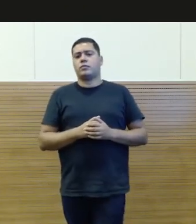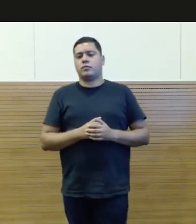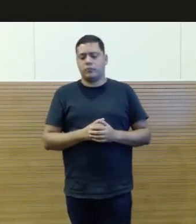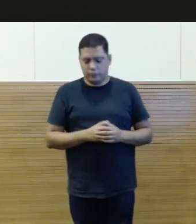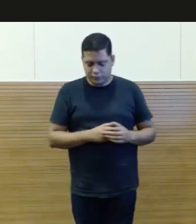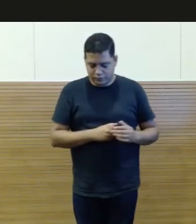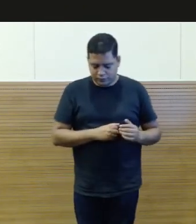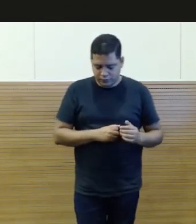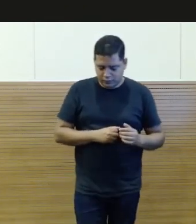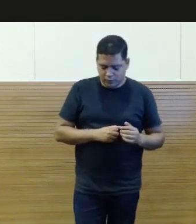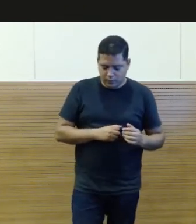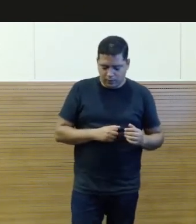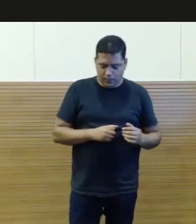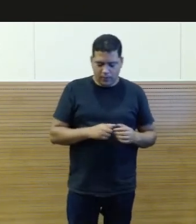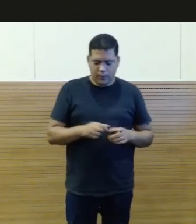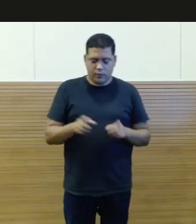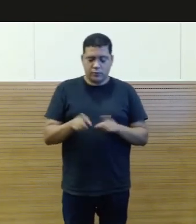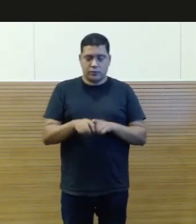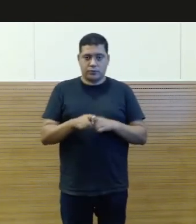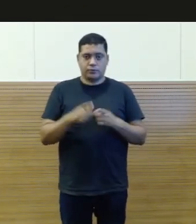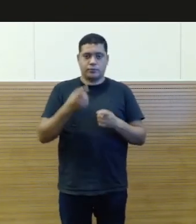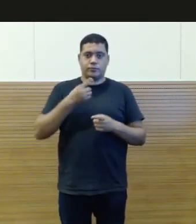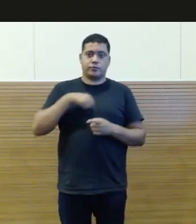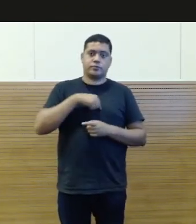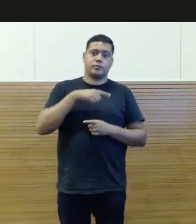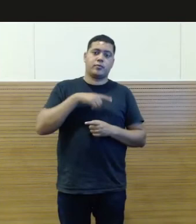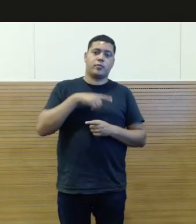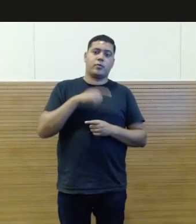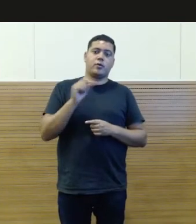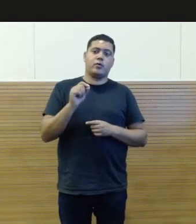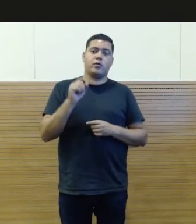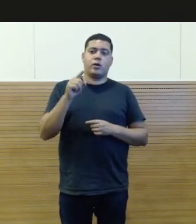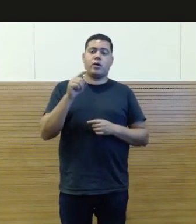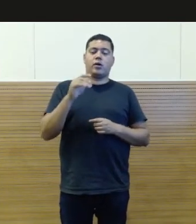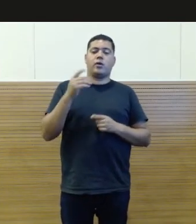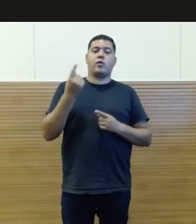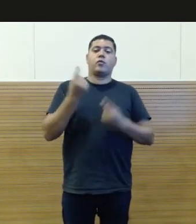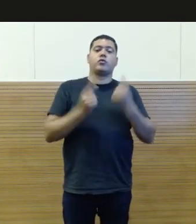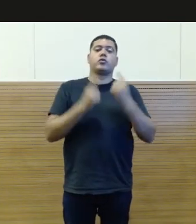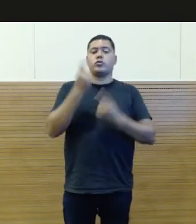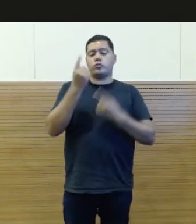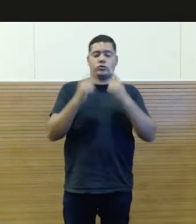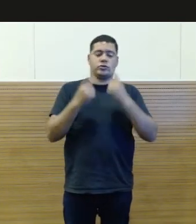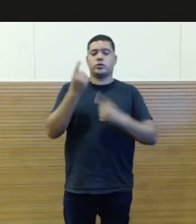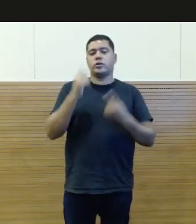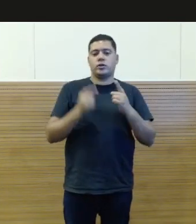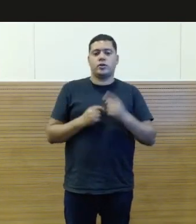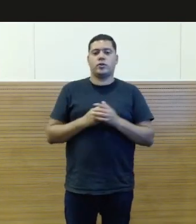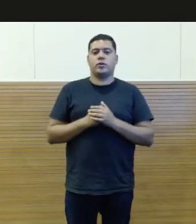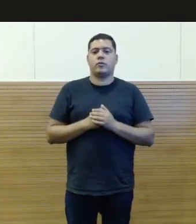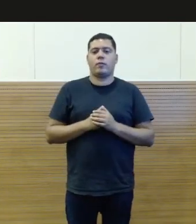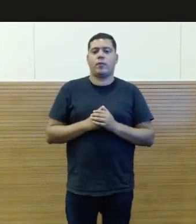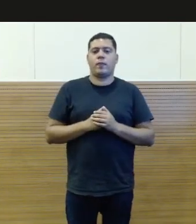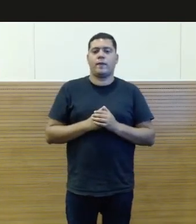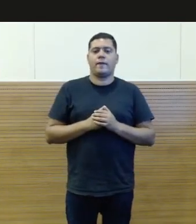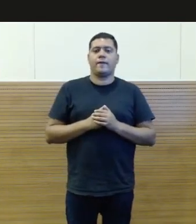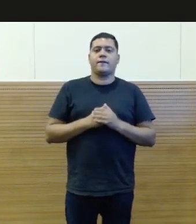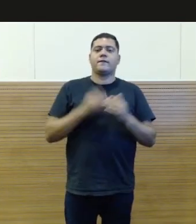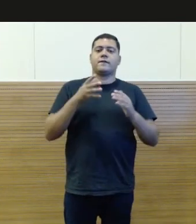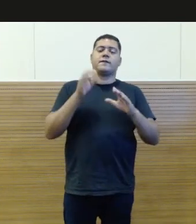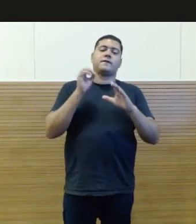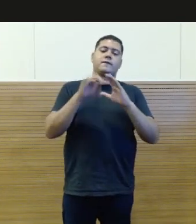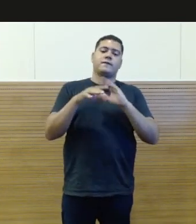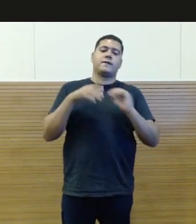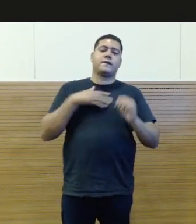lições que a gente toma dos resultados do Chile, por exemplo, né, com esse artigo que foi publicado em